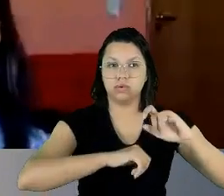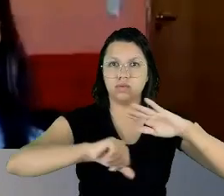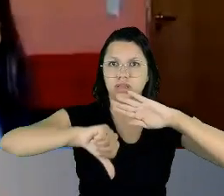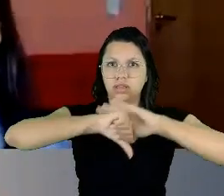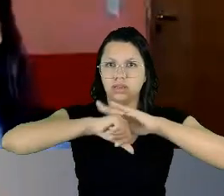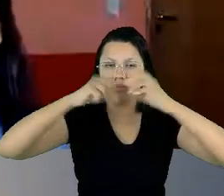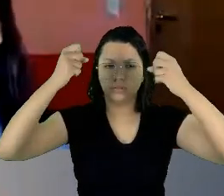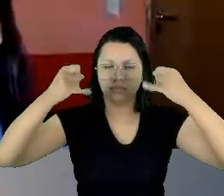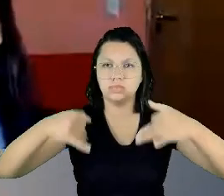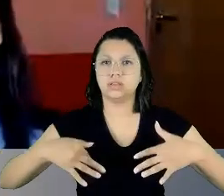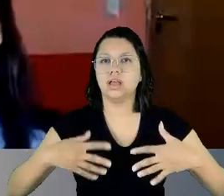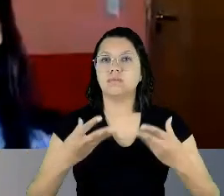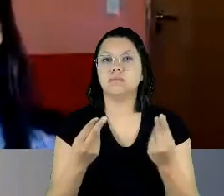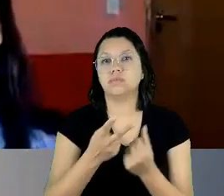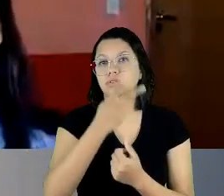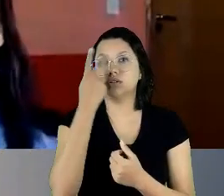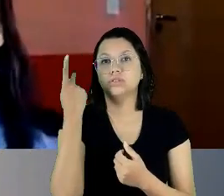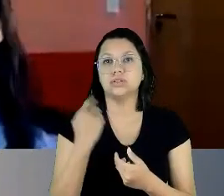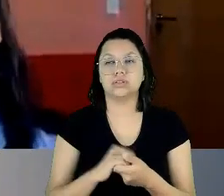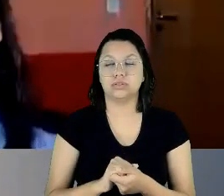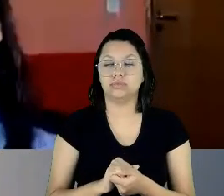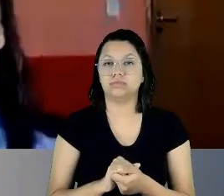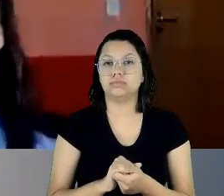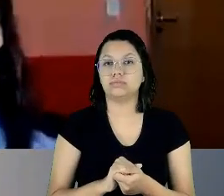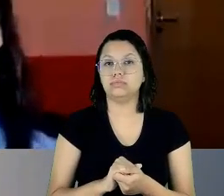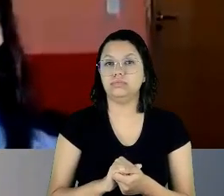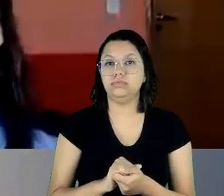crime, explicar, né? Muita gente vai